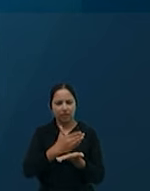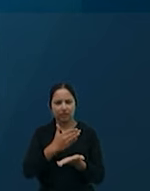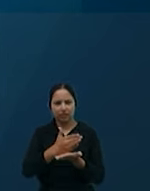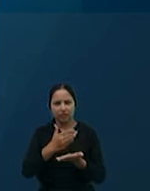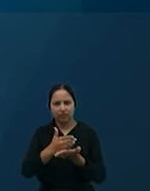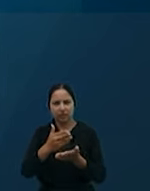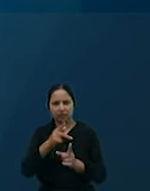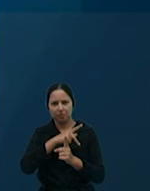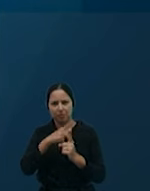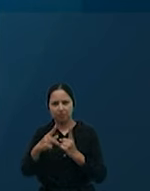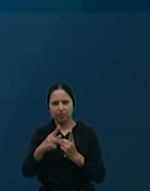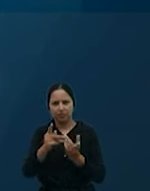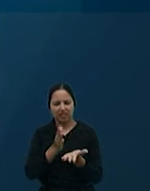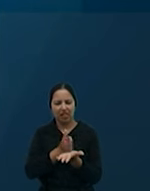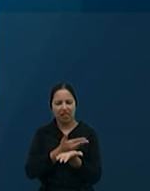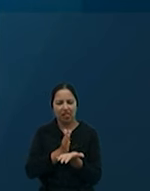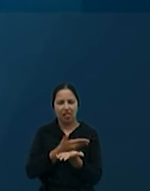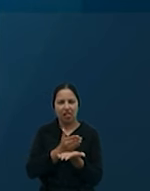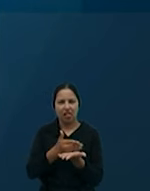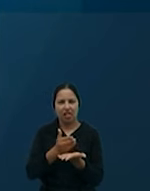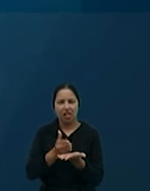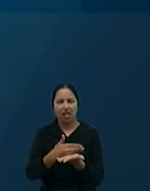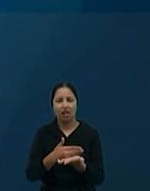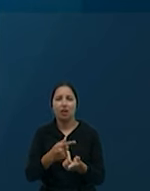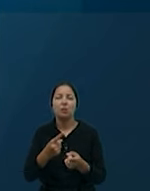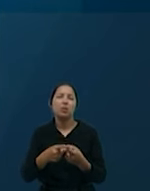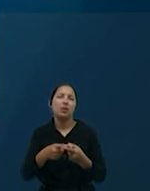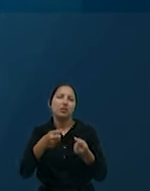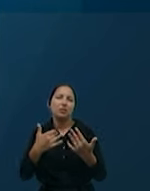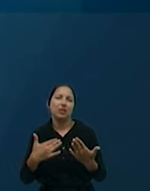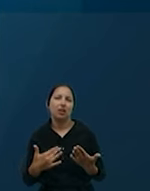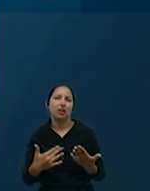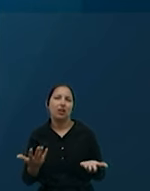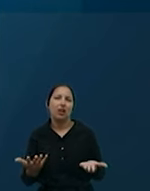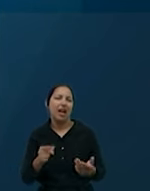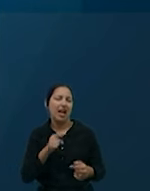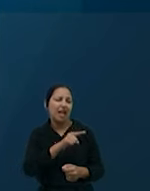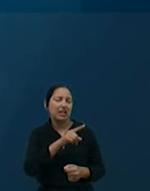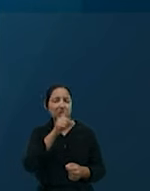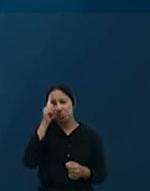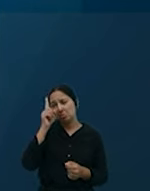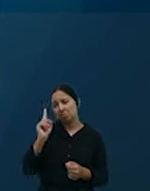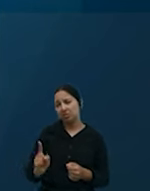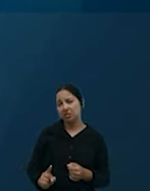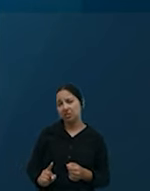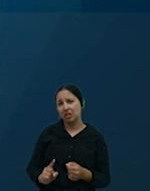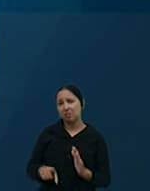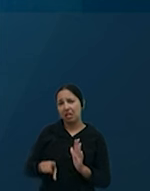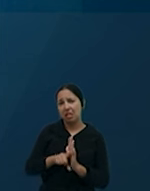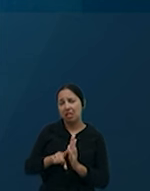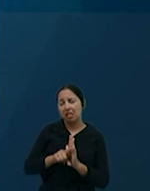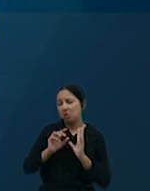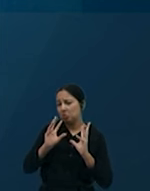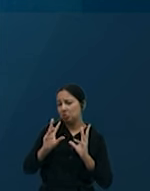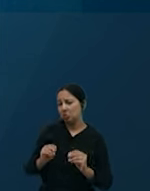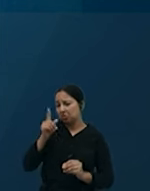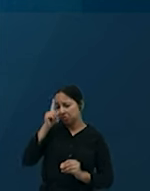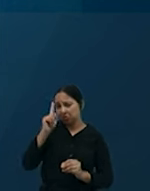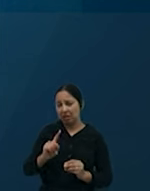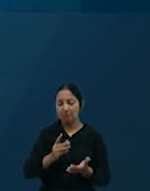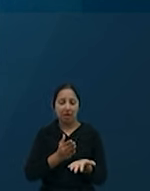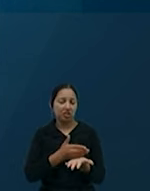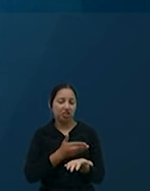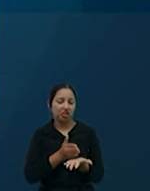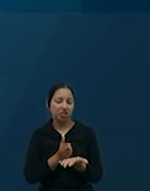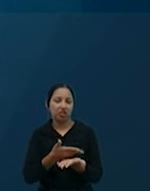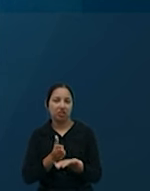sob o argumento de ser o segurado desconhecedor de todo o arranjo normativo previdenciário. Hoje, o